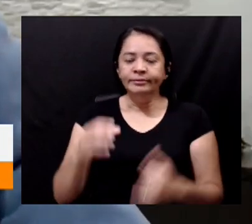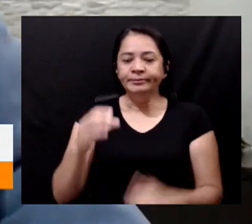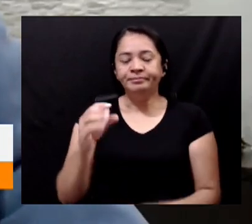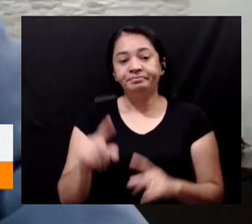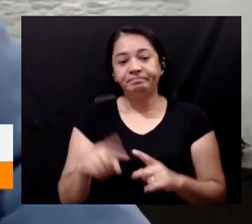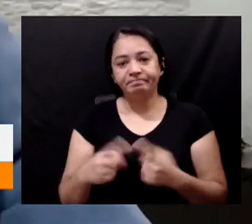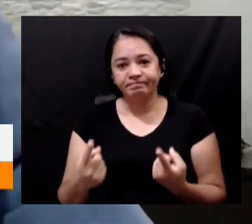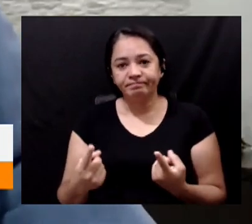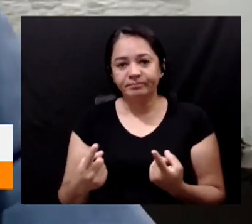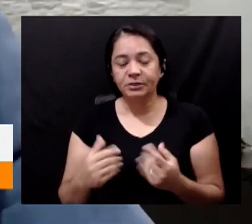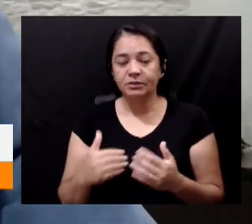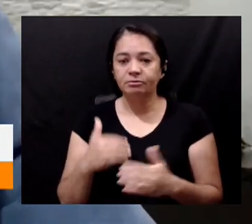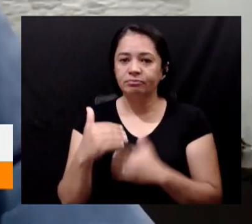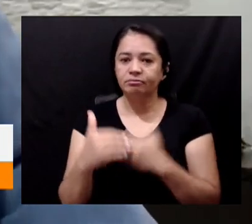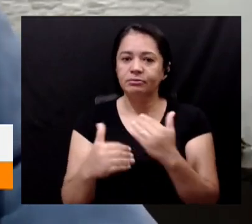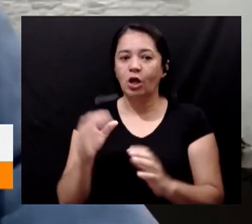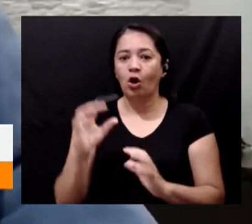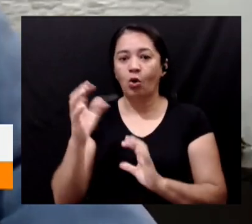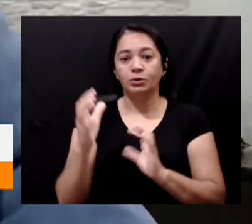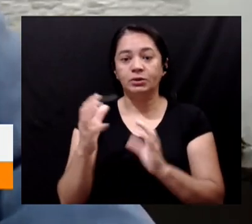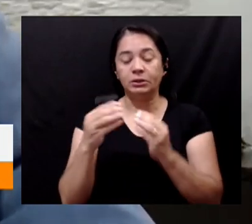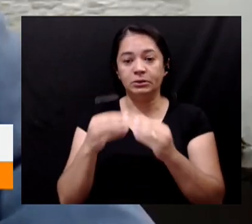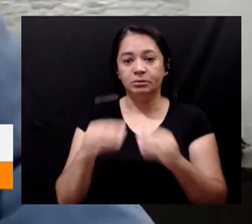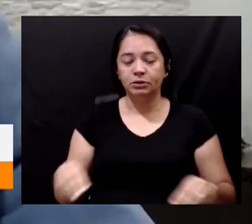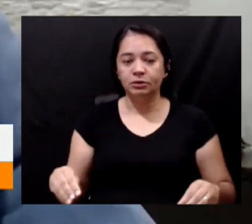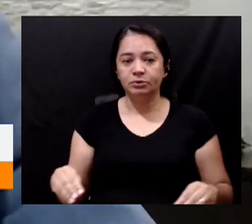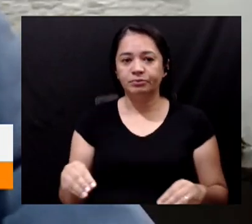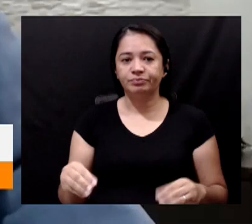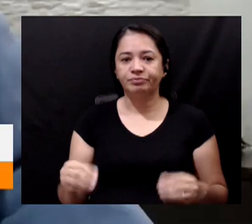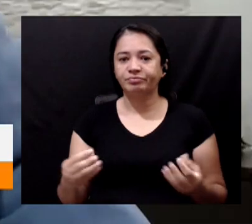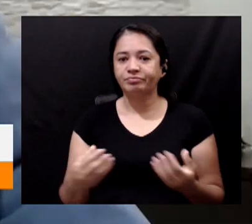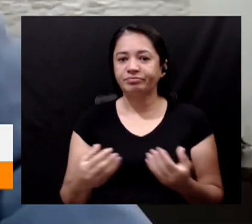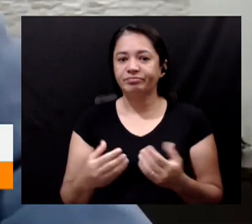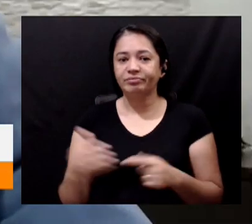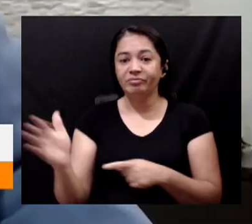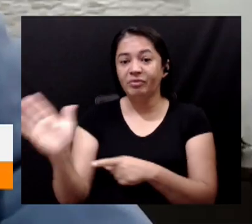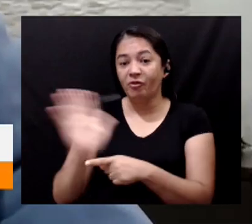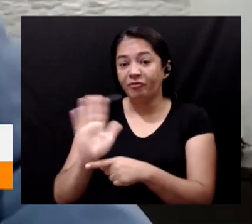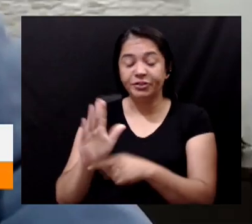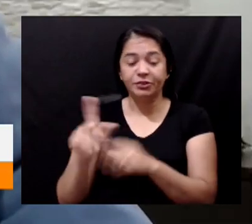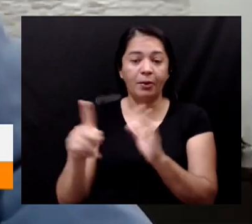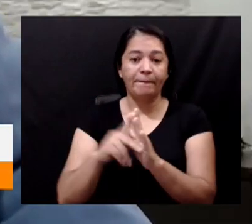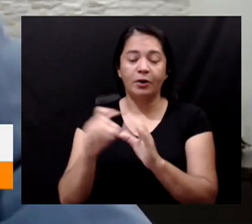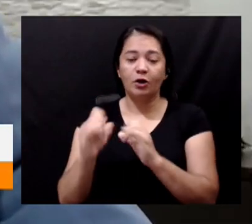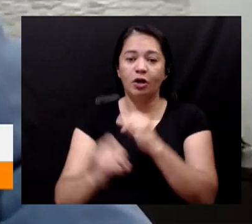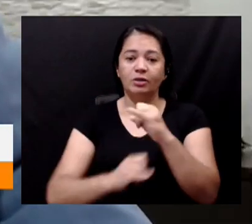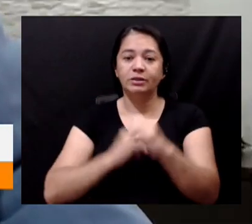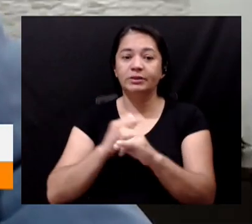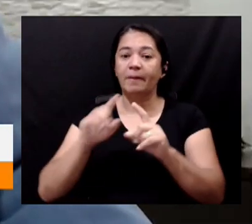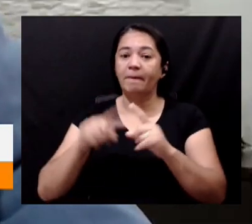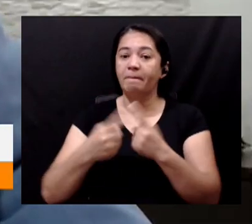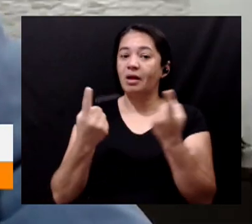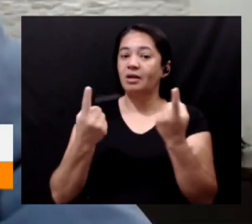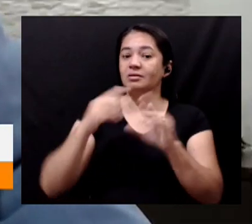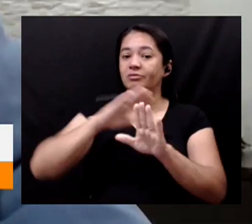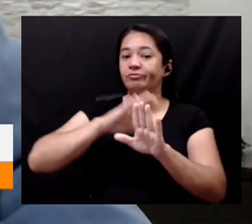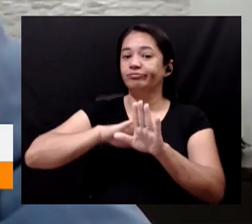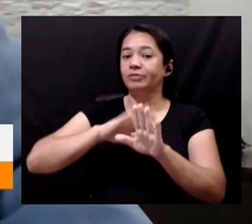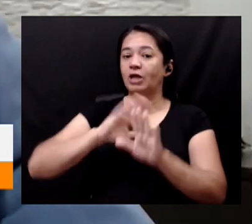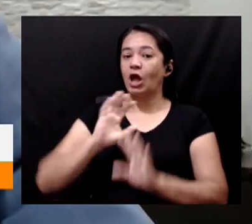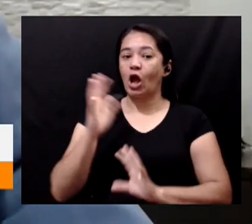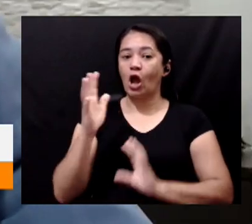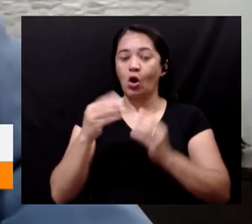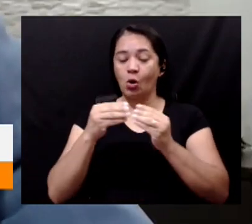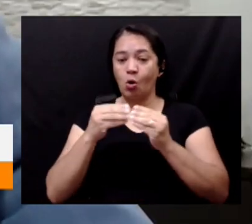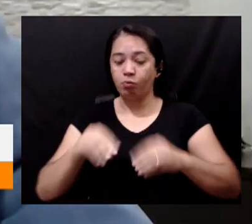em alguma situação de graça ali, ou só um vídeo para a internet, mas que na realidade pode gerar um prejuízo, né, uma consequência muito